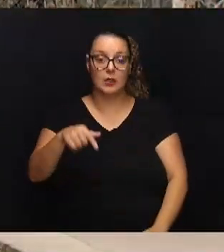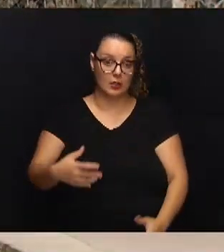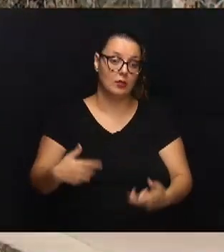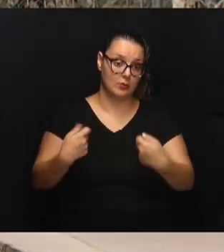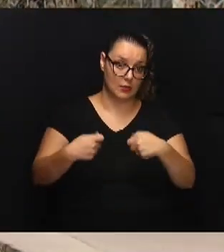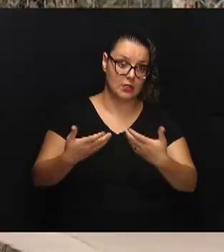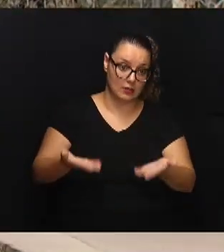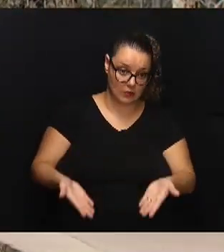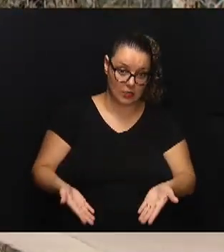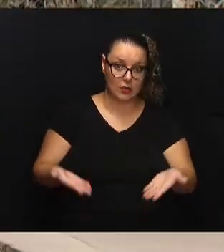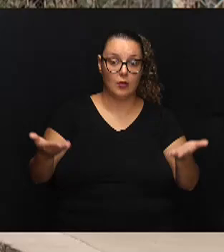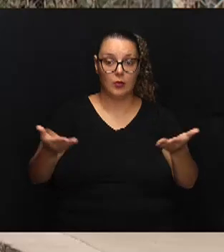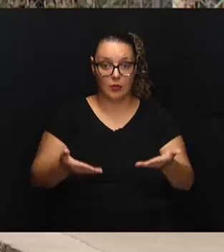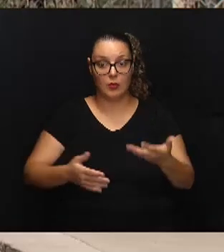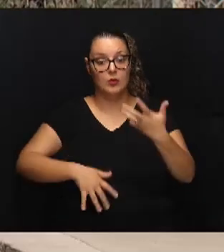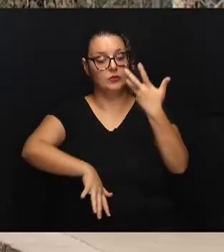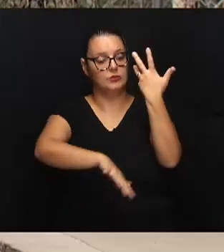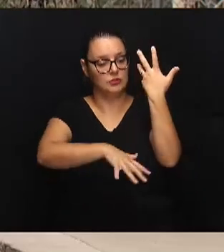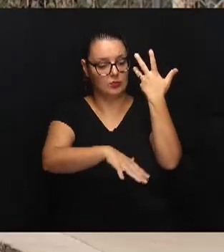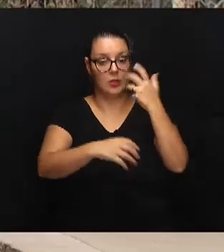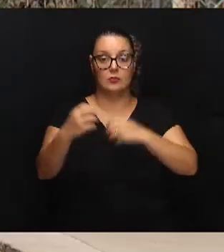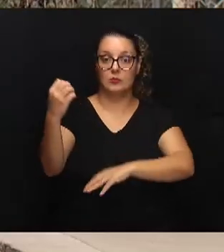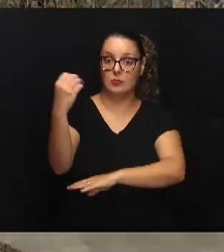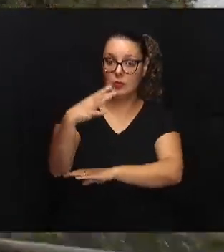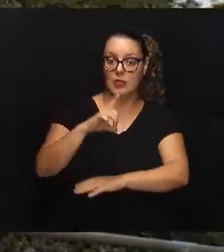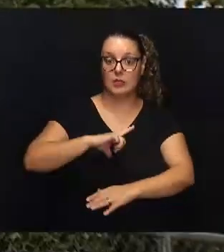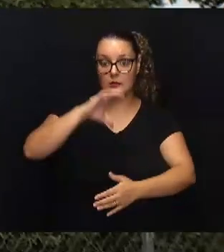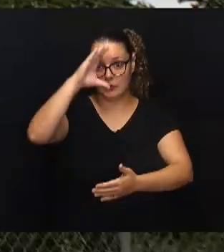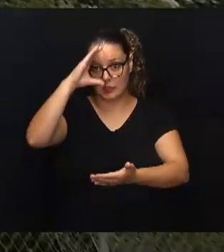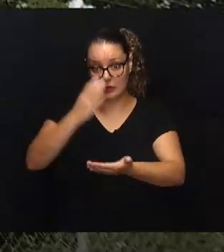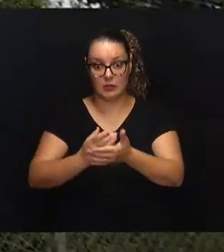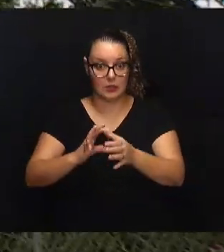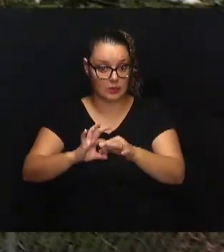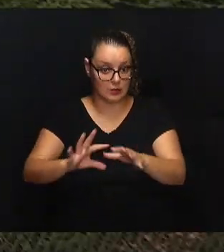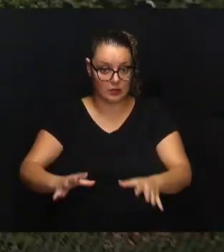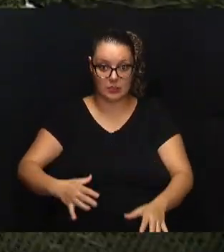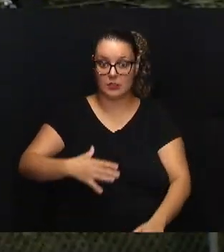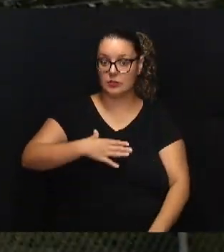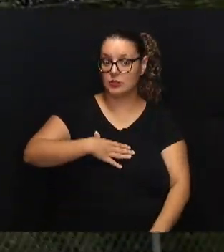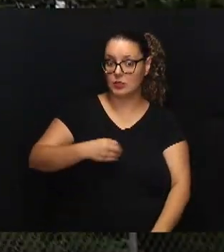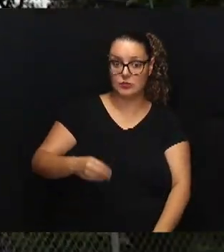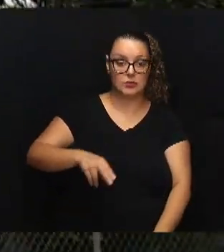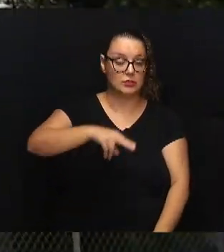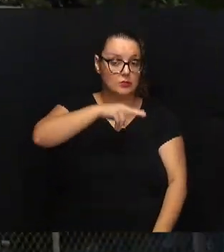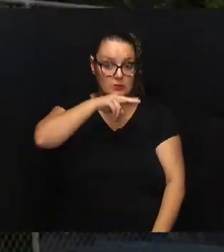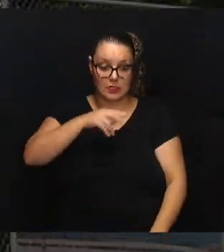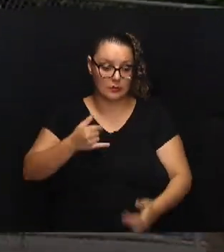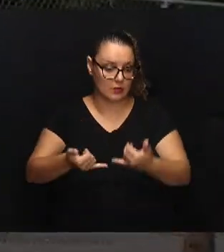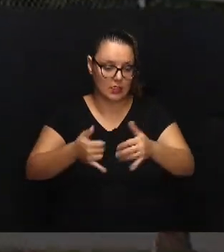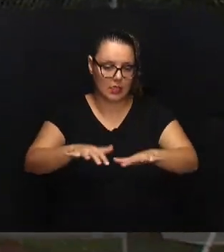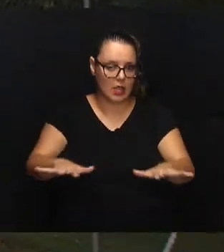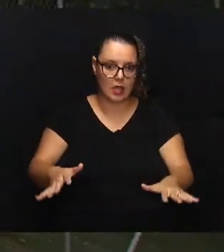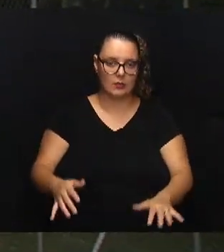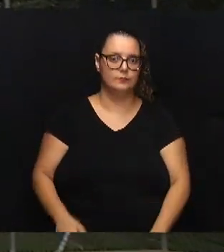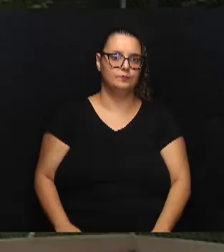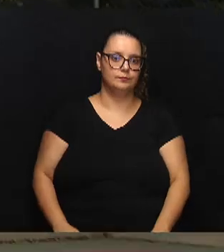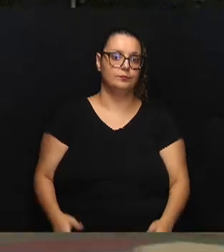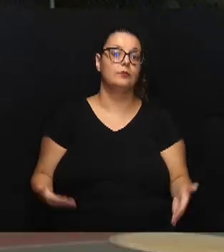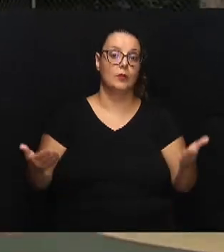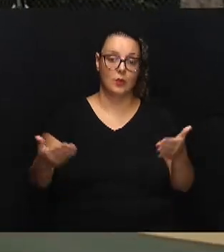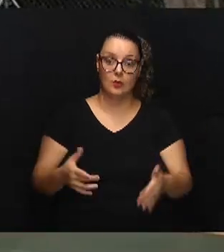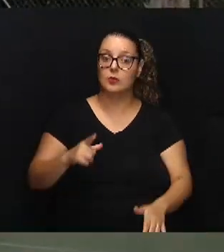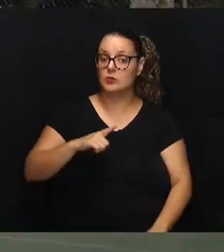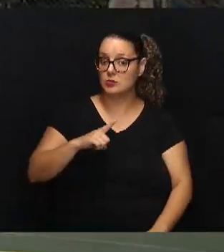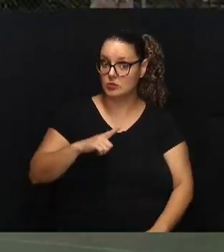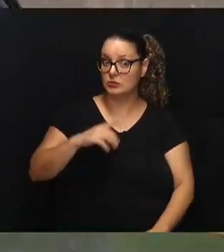precisava. Hoje a praça é iluminada, a gente tem mais confiança de deixar a criança aqui, um neto vir brincar, você entendeu? Então hoje eu